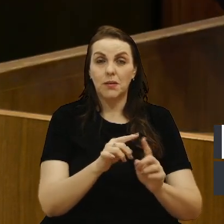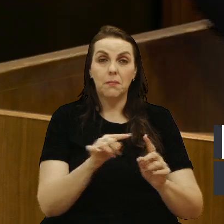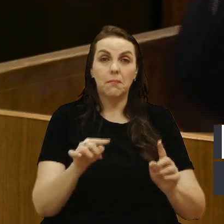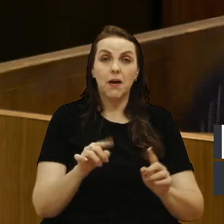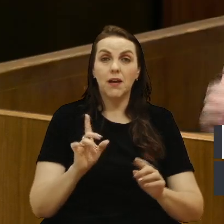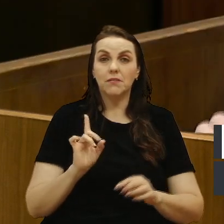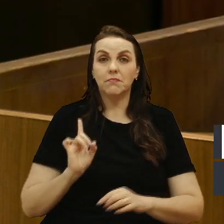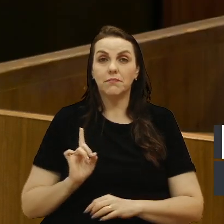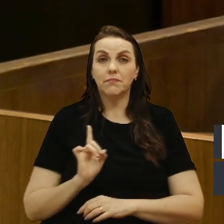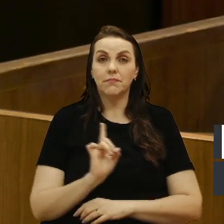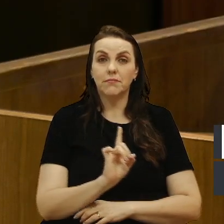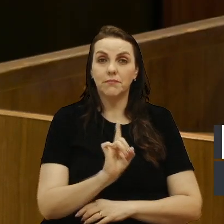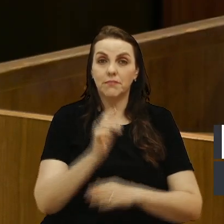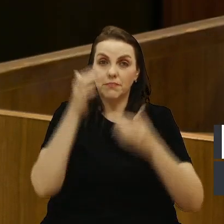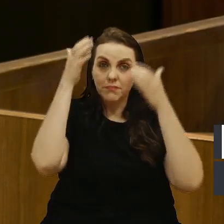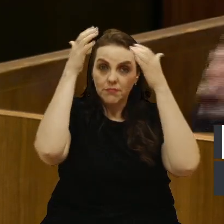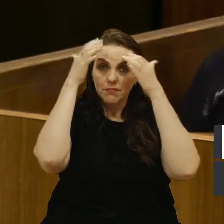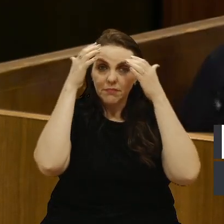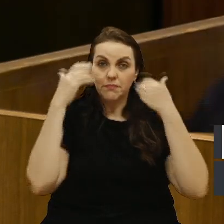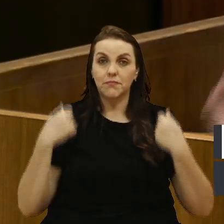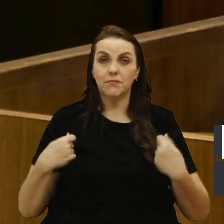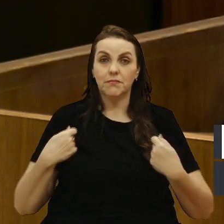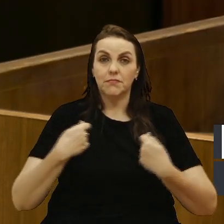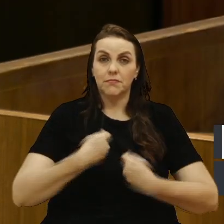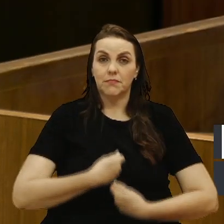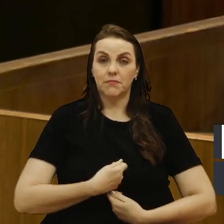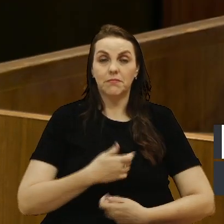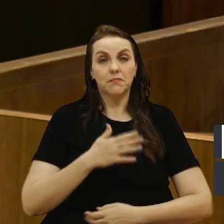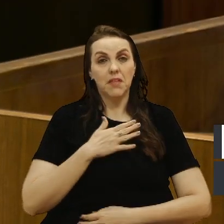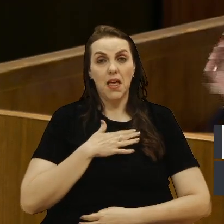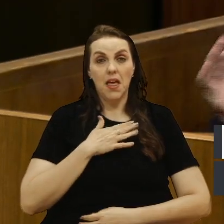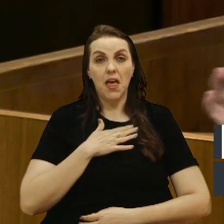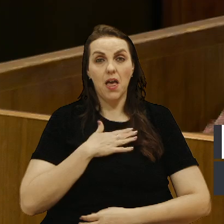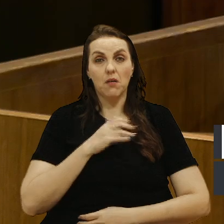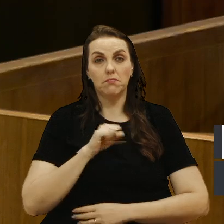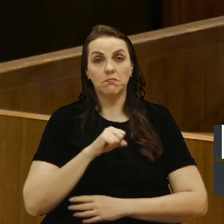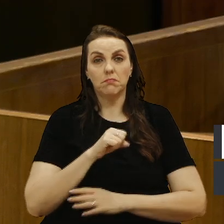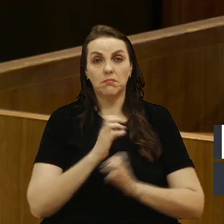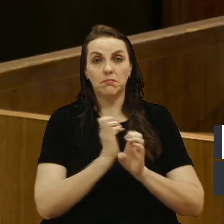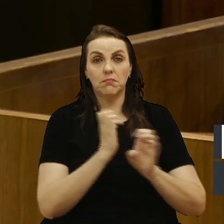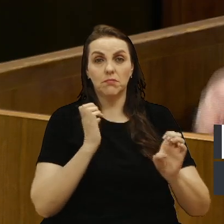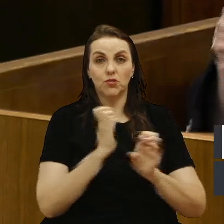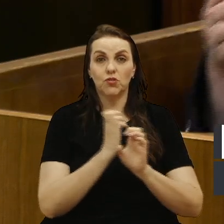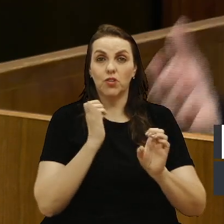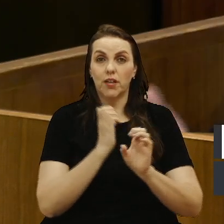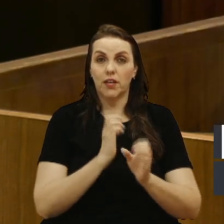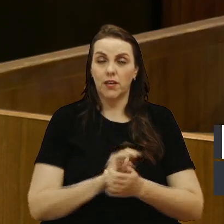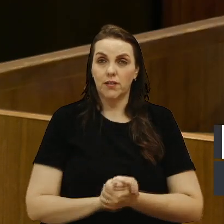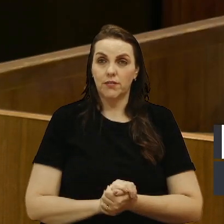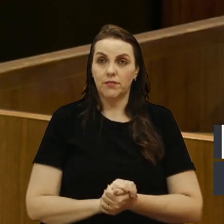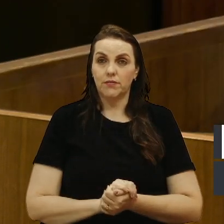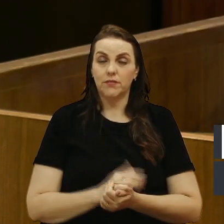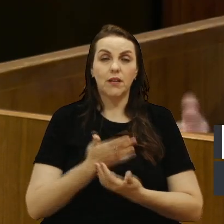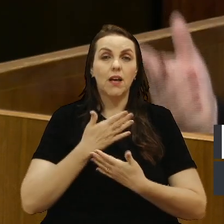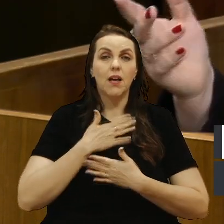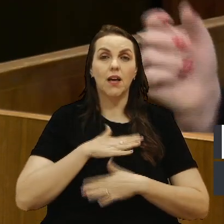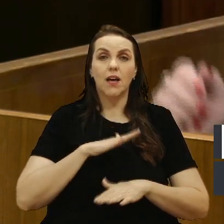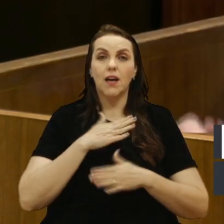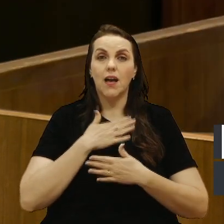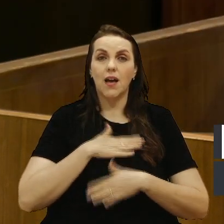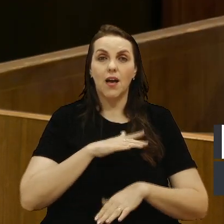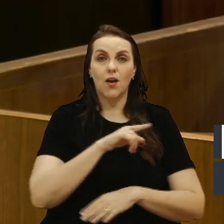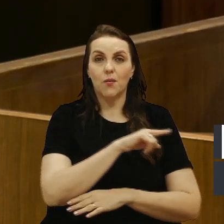indo alguém com um capacetinho e dizendo que é engenheiro, acalmam